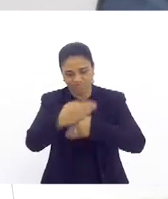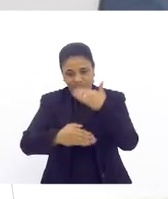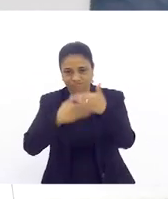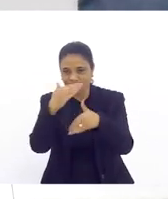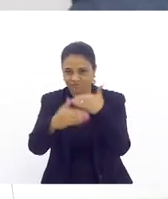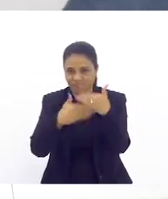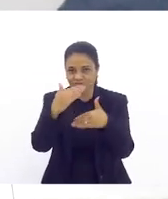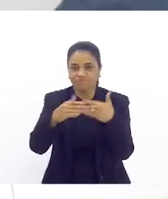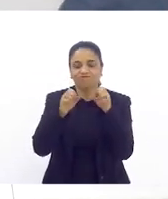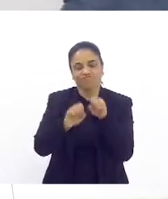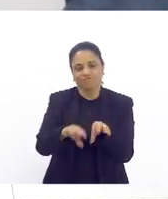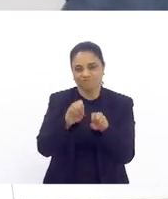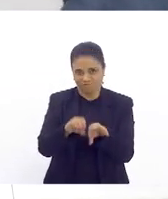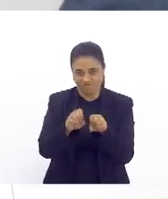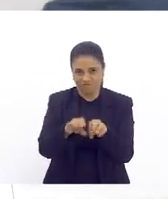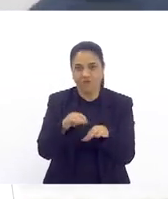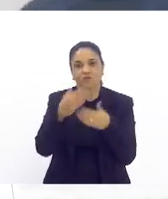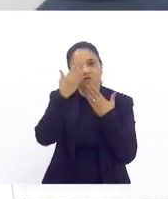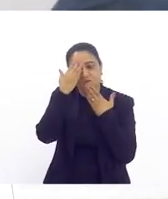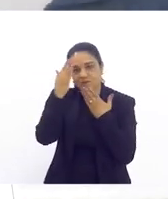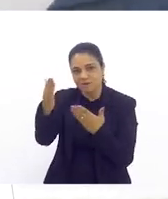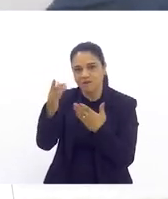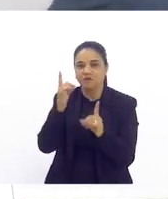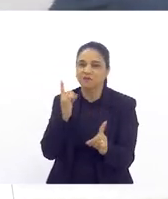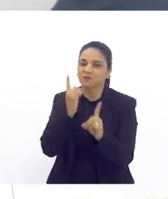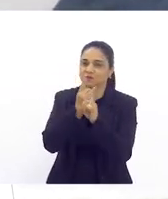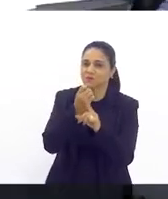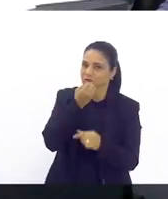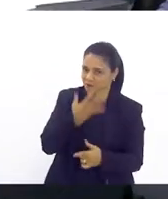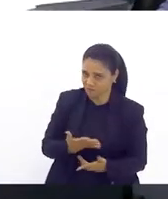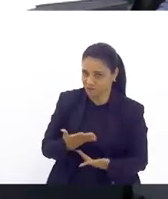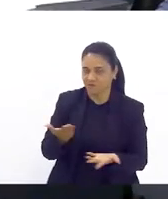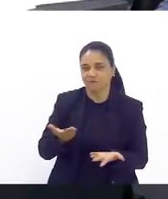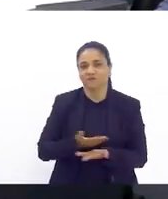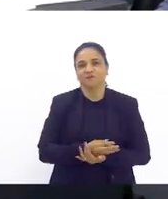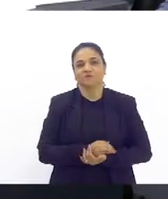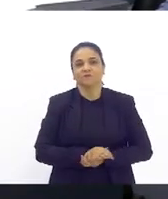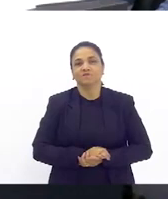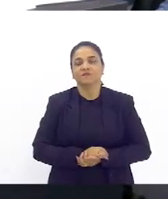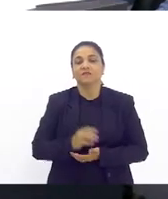construção da educação Obrigado e bom encontra todos nós